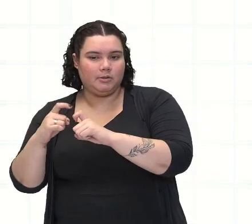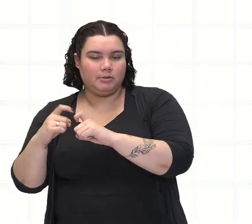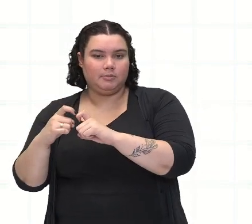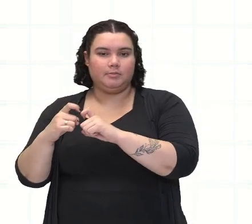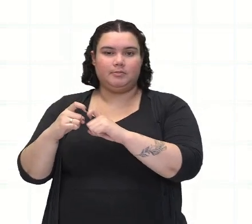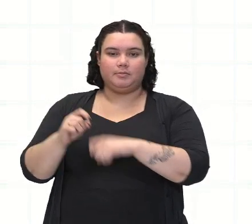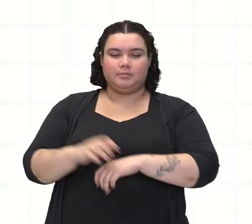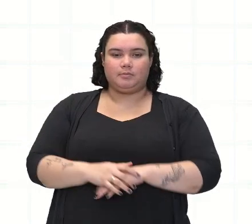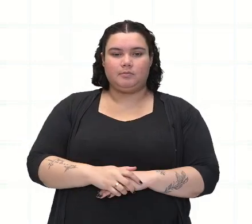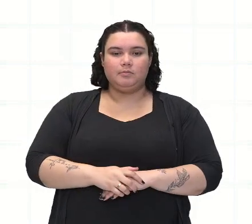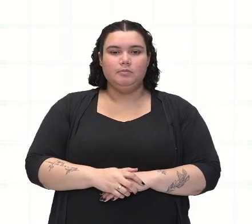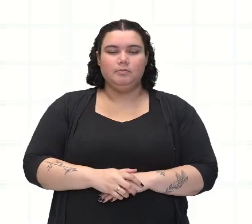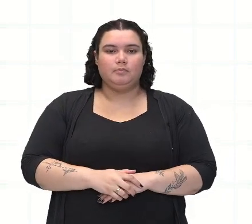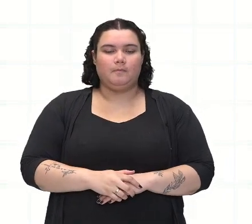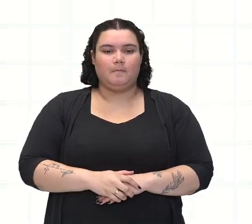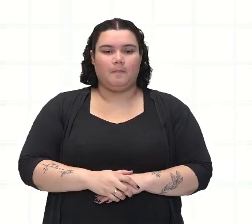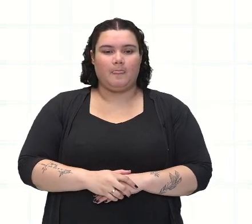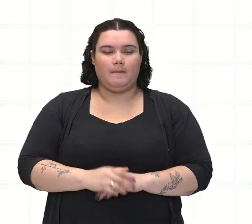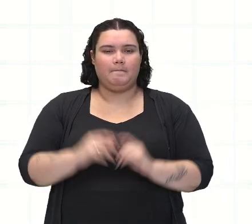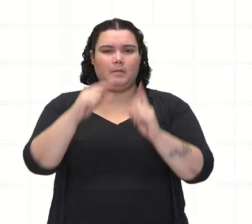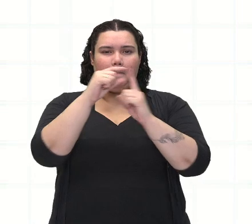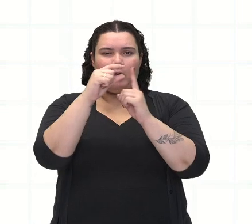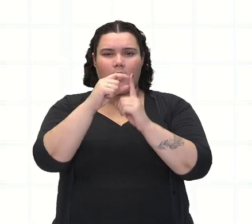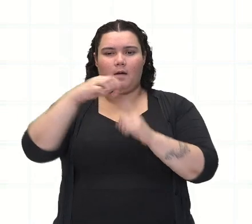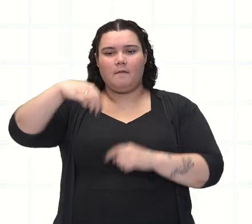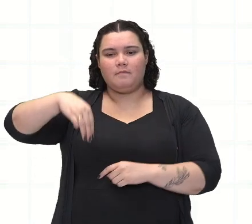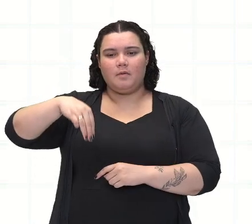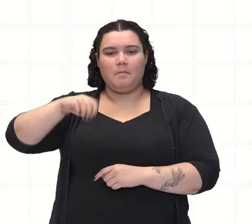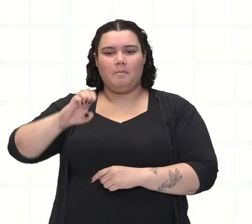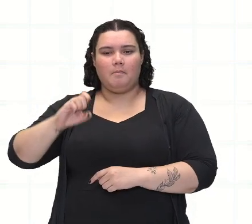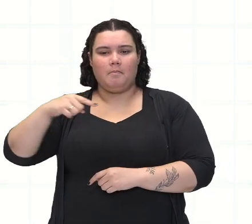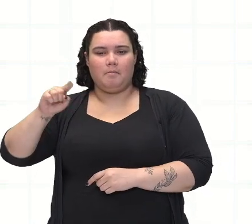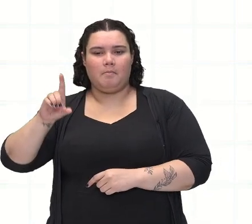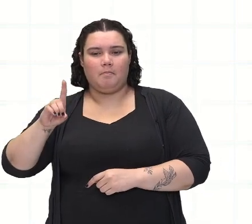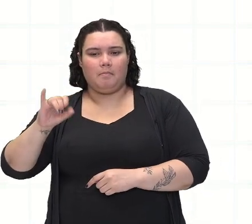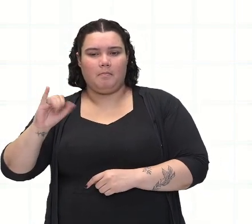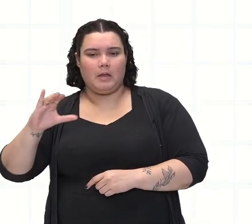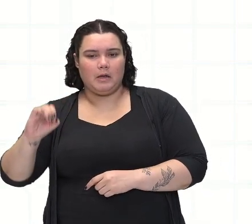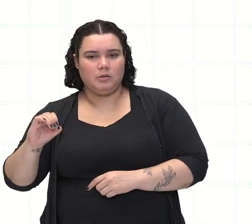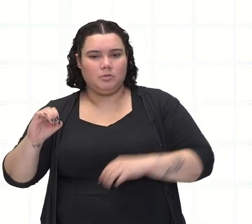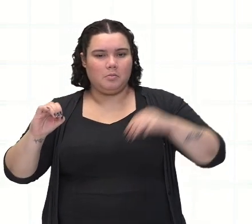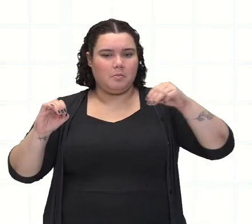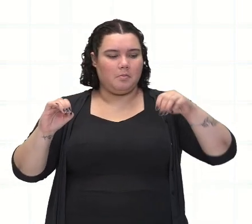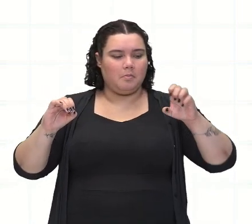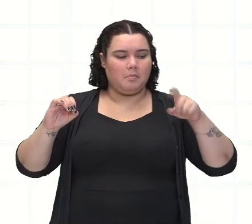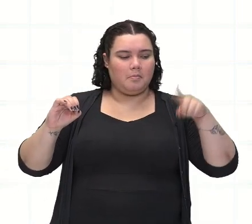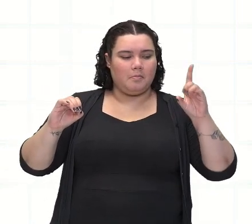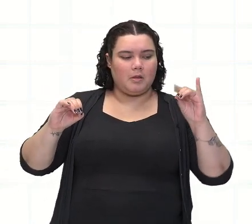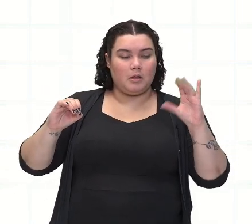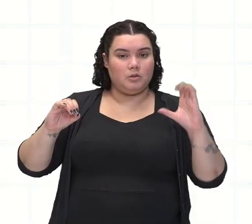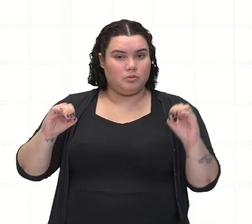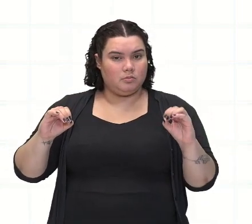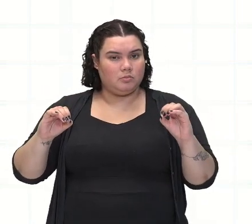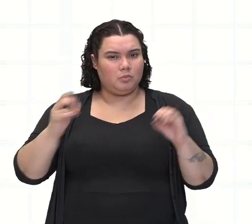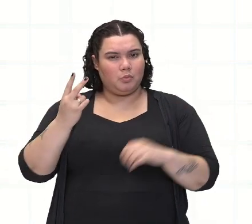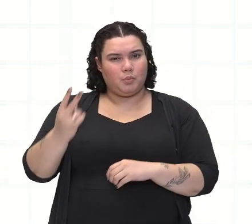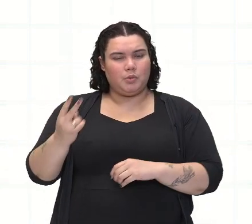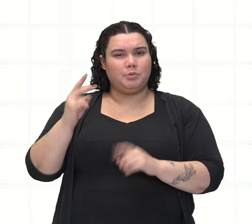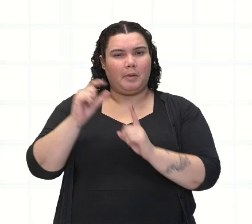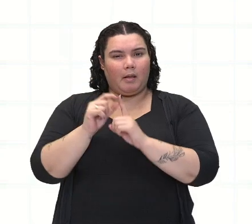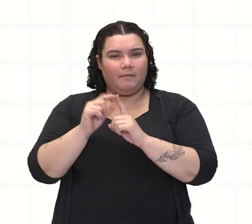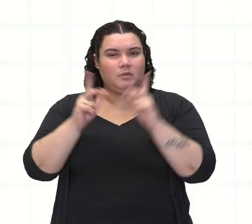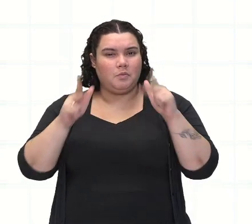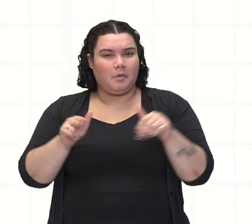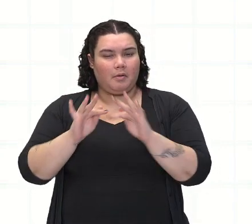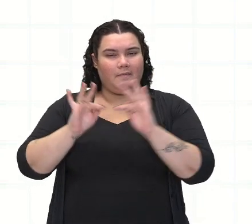agradecidos ao médico. Observe que aqui tem médico e aqui tem médico. Médico é uma pessoa, então